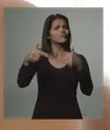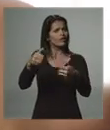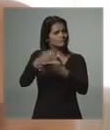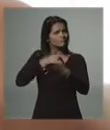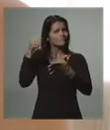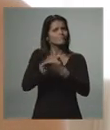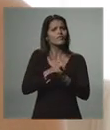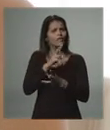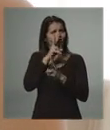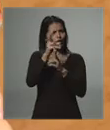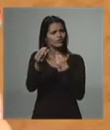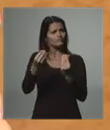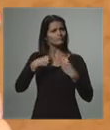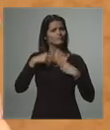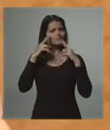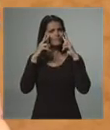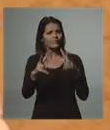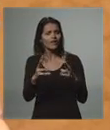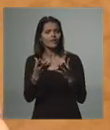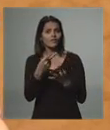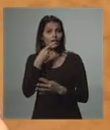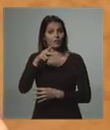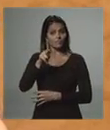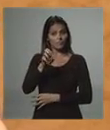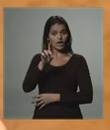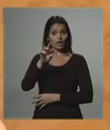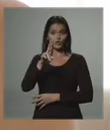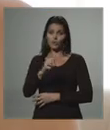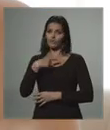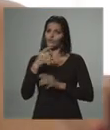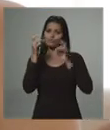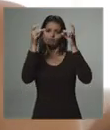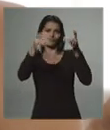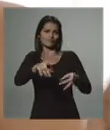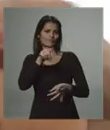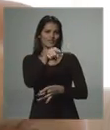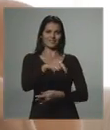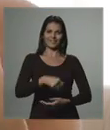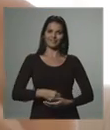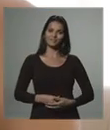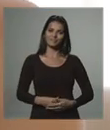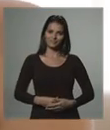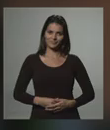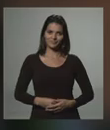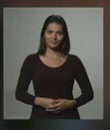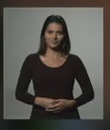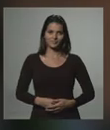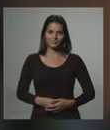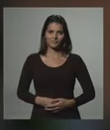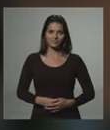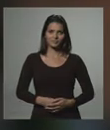eu tô vendo que você tá lutando, sabe? É muito forte pra mim de eu falar assim, Pedro, eu não desisto de você.